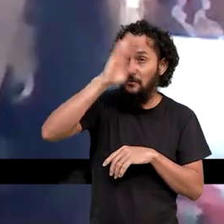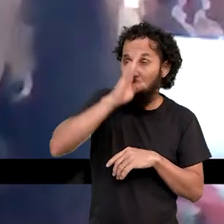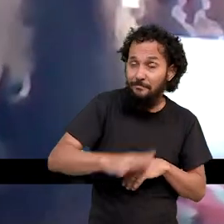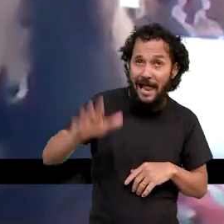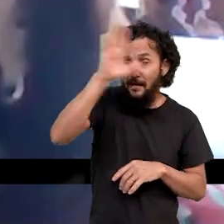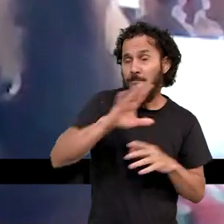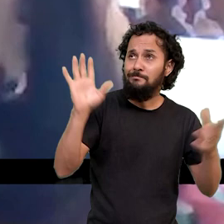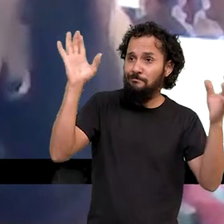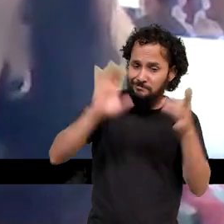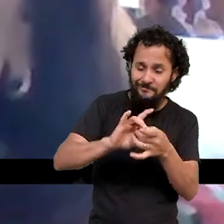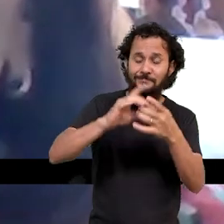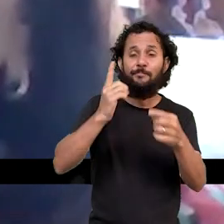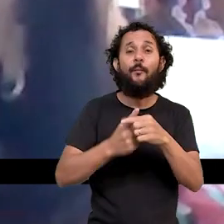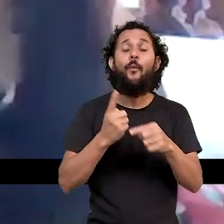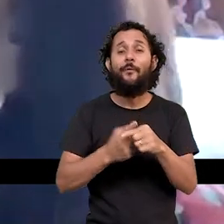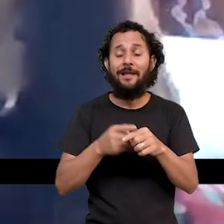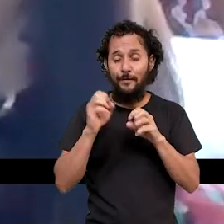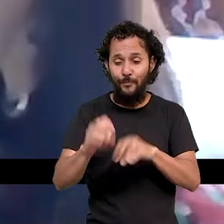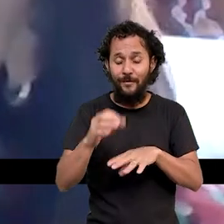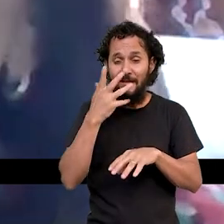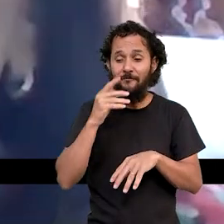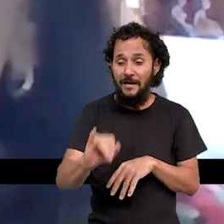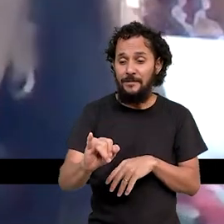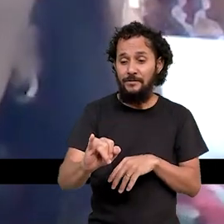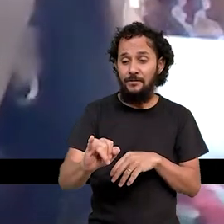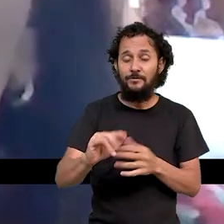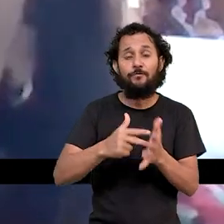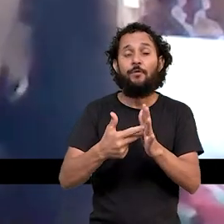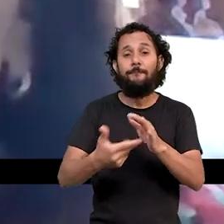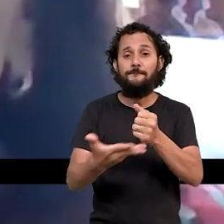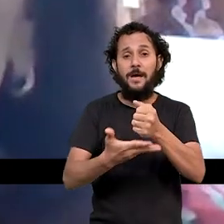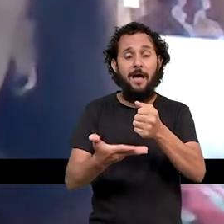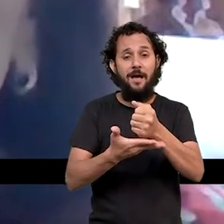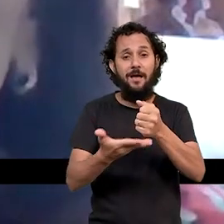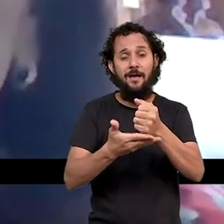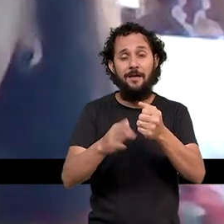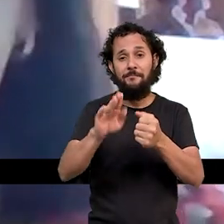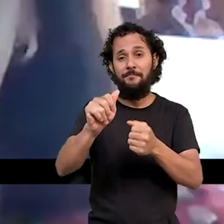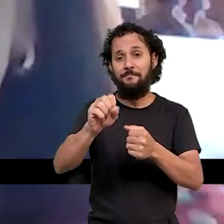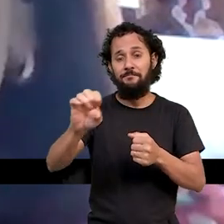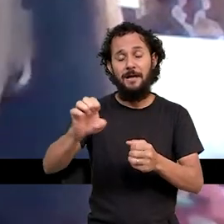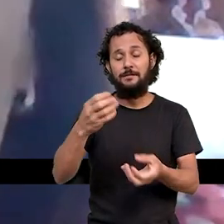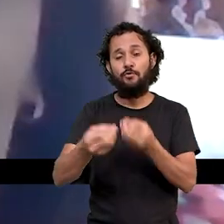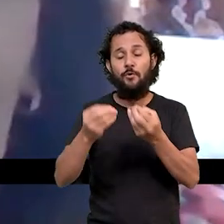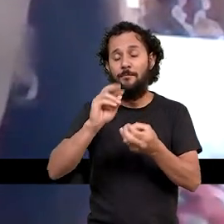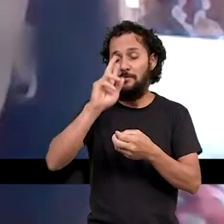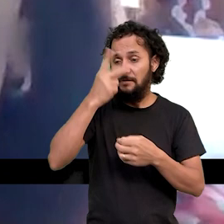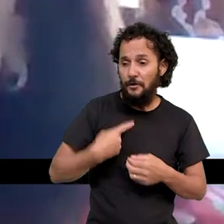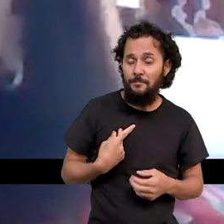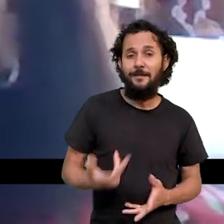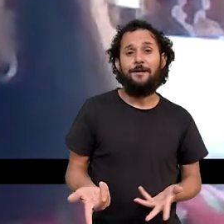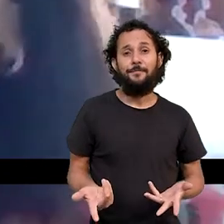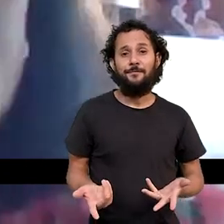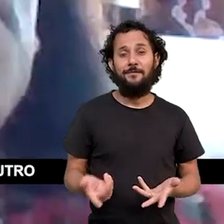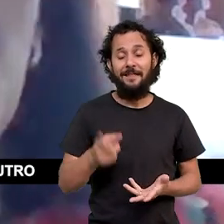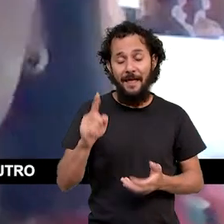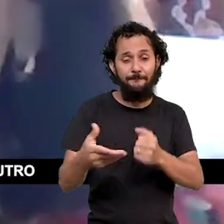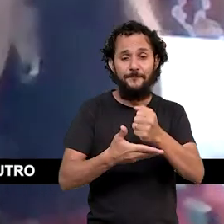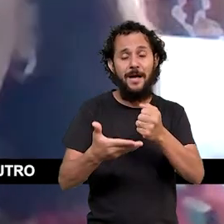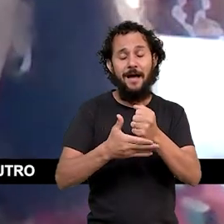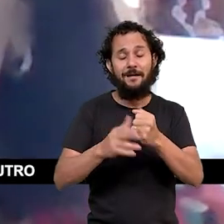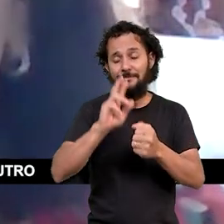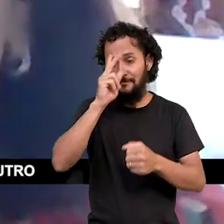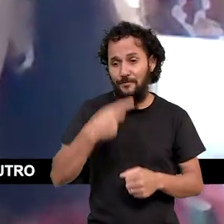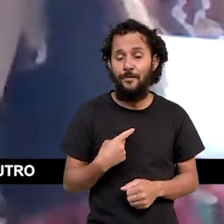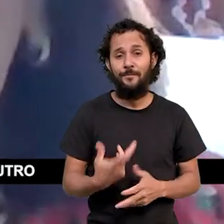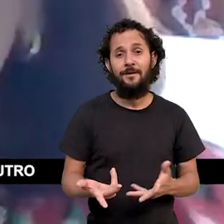do Brasil. Porque a educação infantil é a base da formação humana, né? É a base